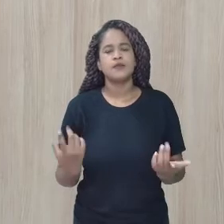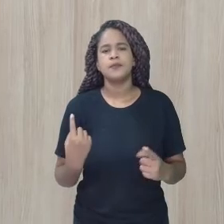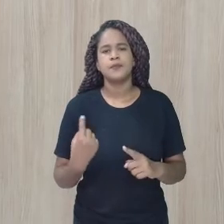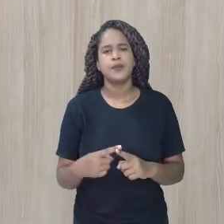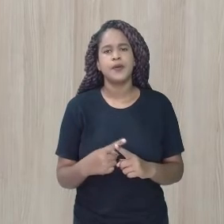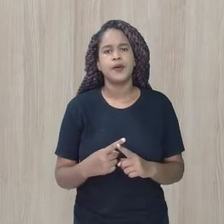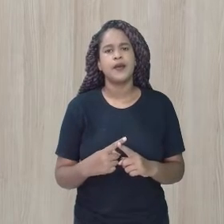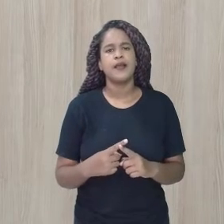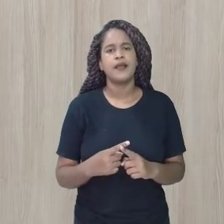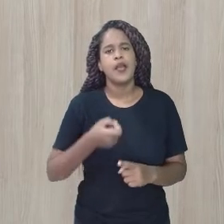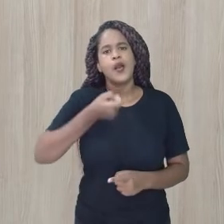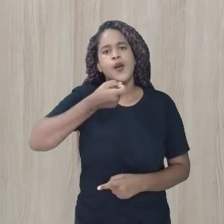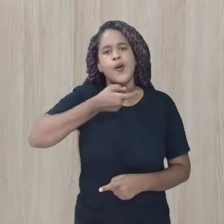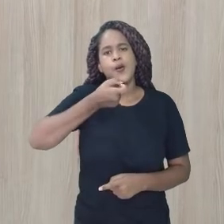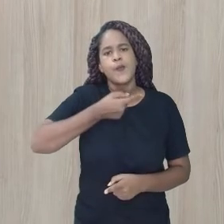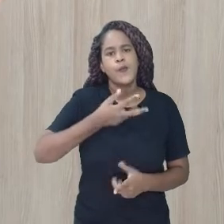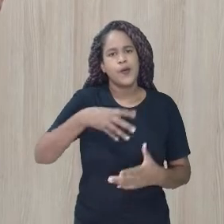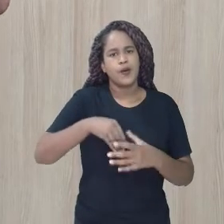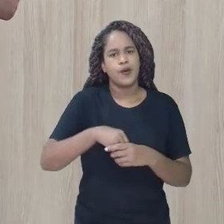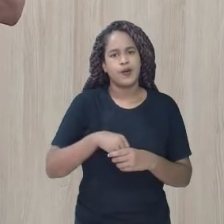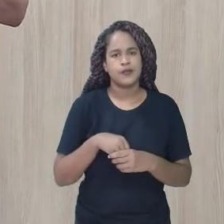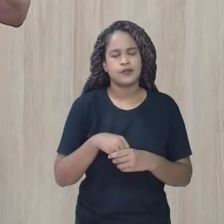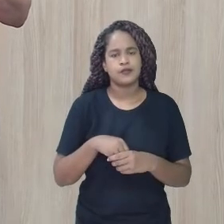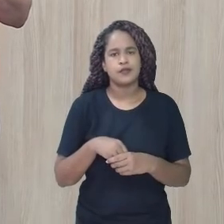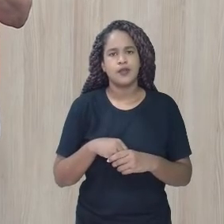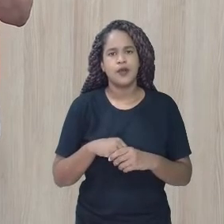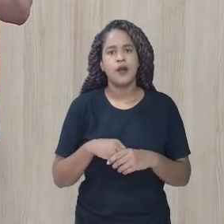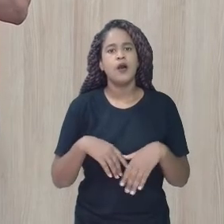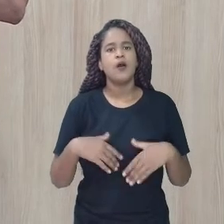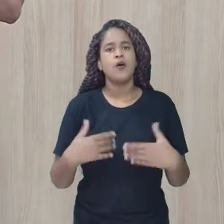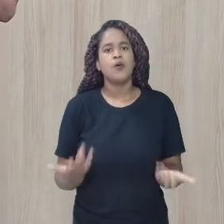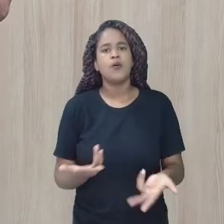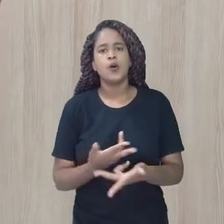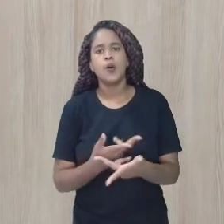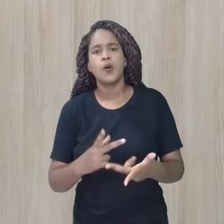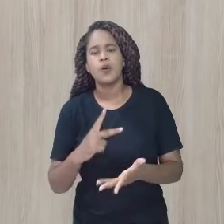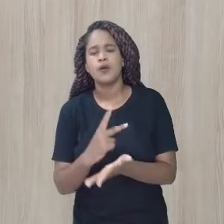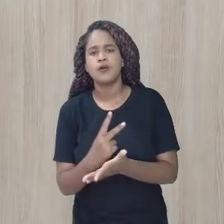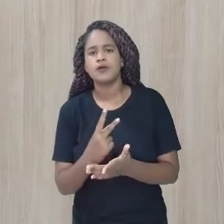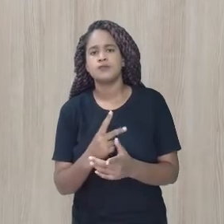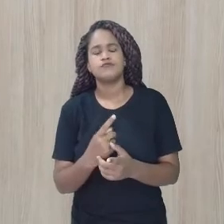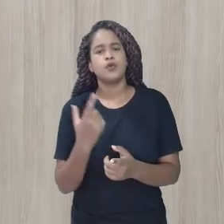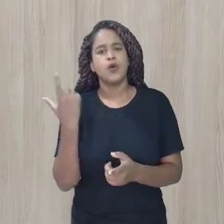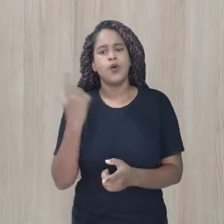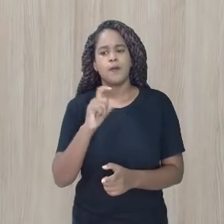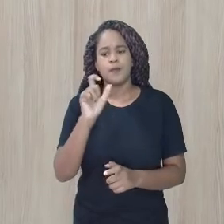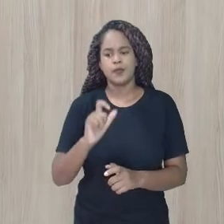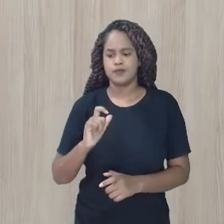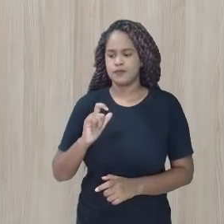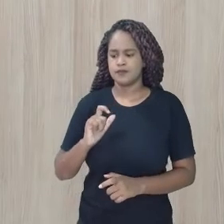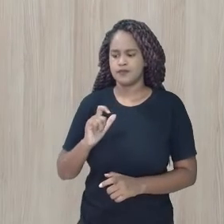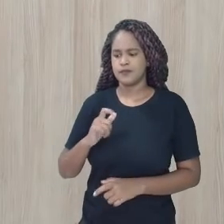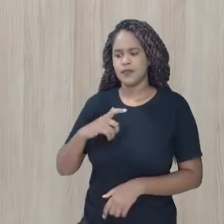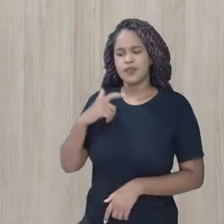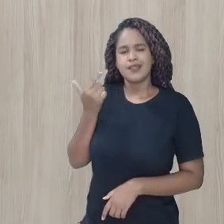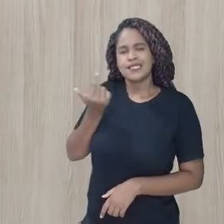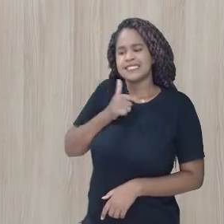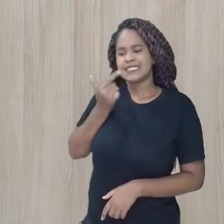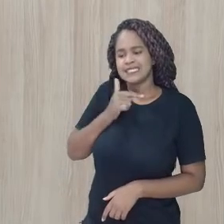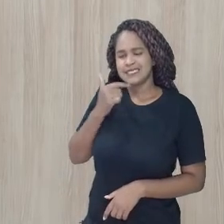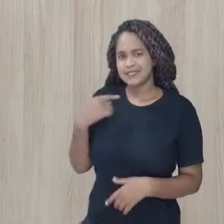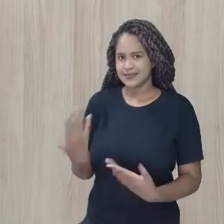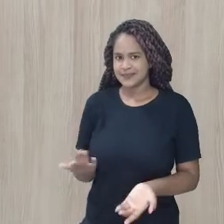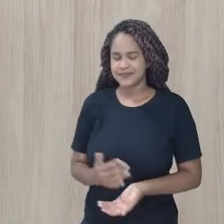piada? Qual foi o recurso usado para provocar o riso? Então, vocês conseguem perceber esses